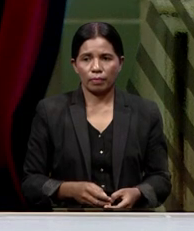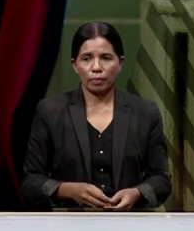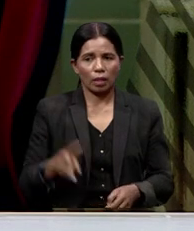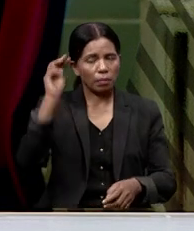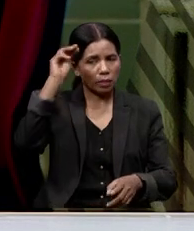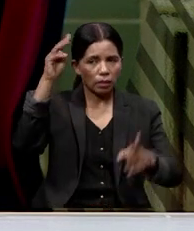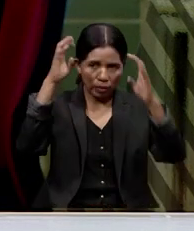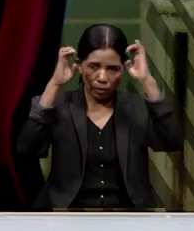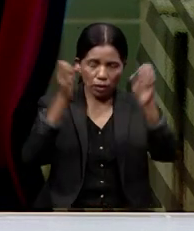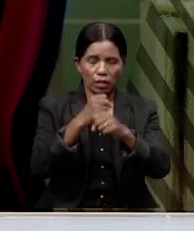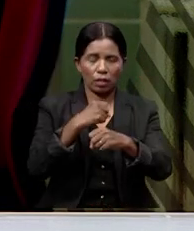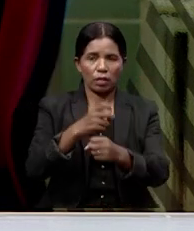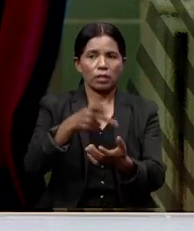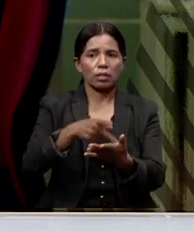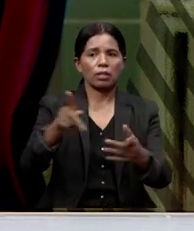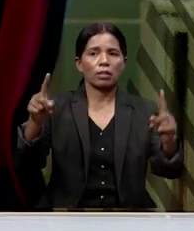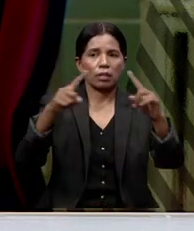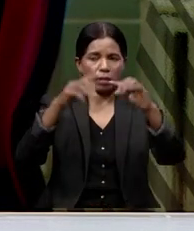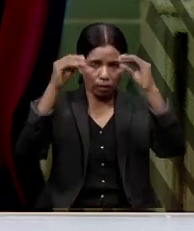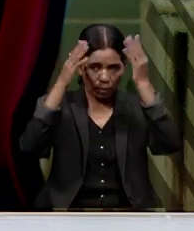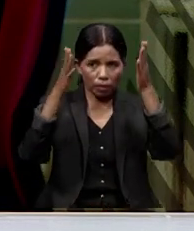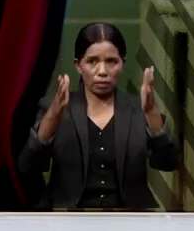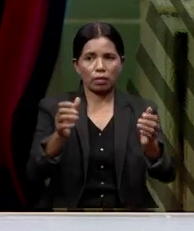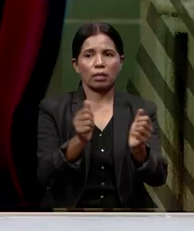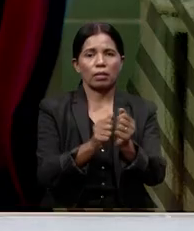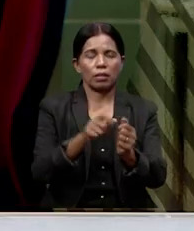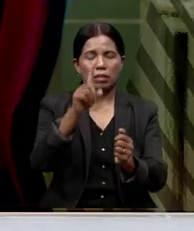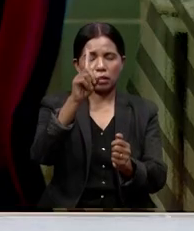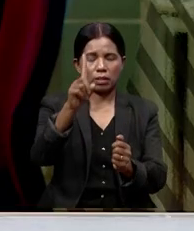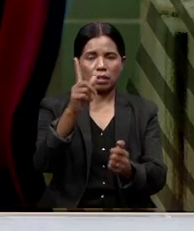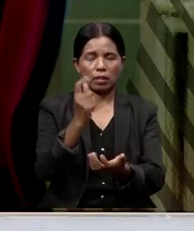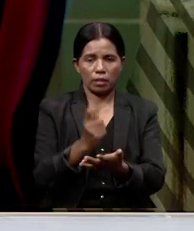Ministério da Educação alona pagamento para professor contratado Rihun Ida Resin.